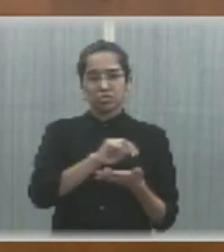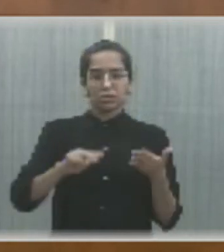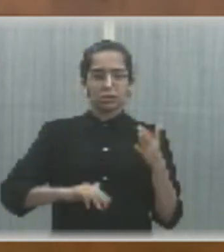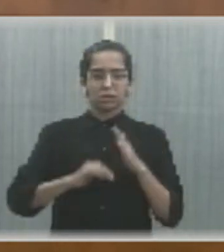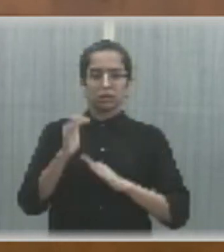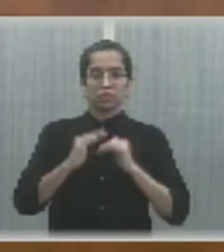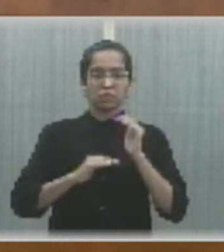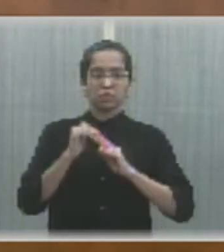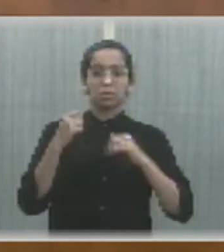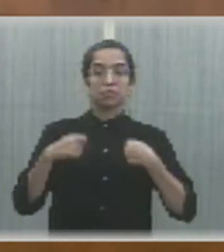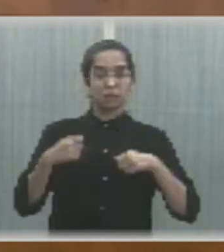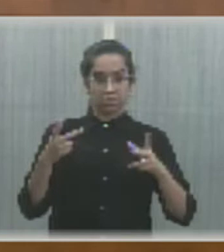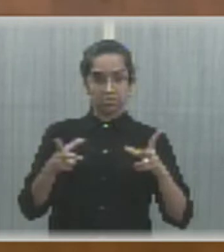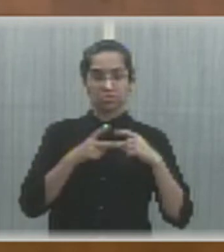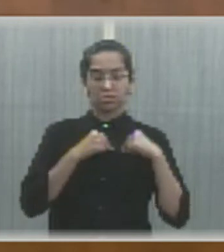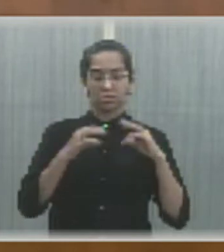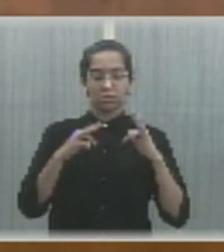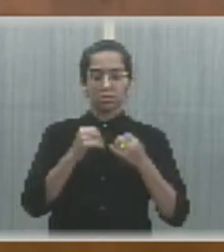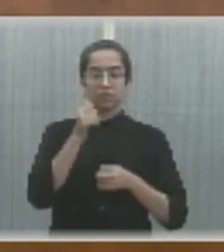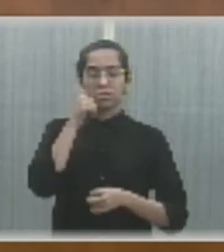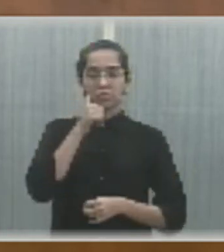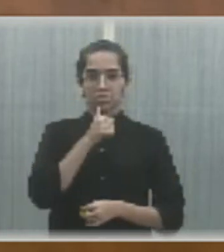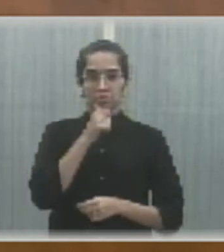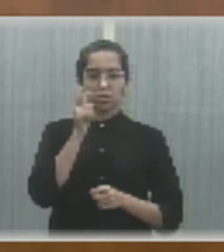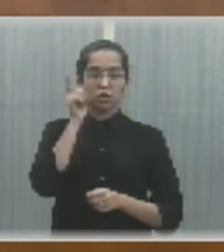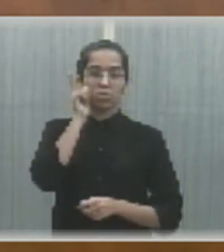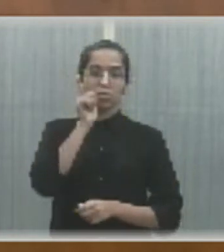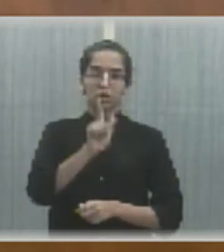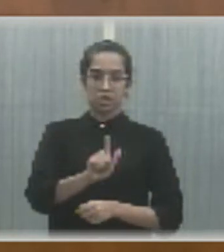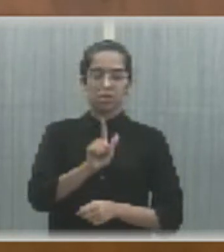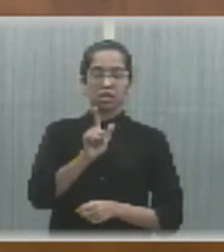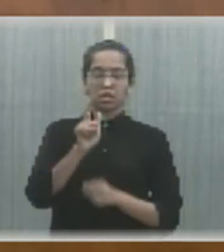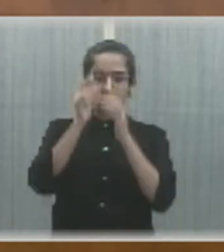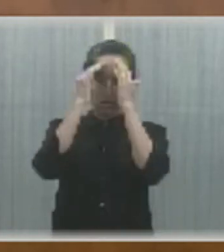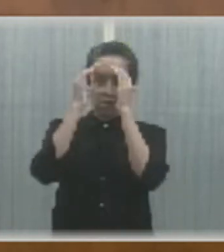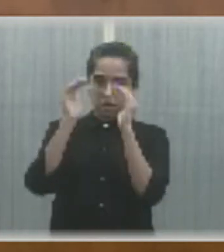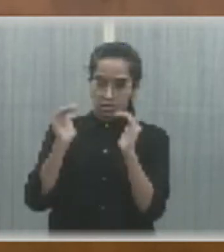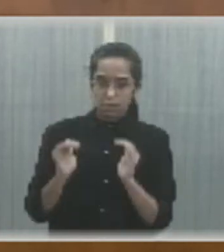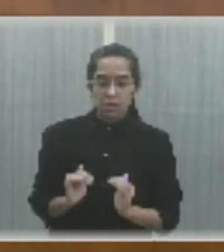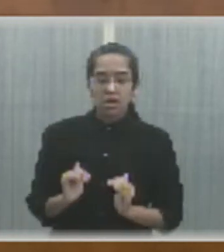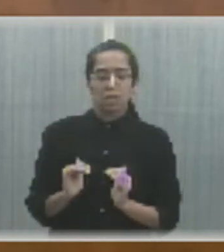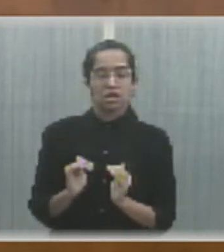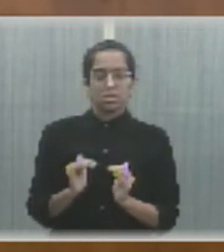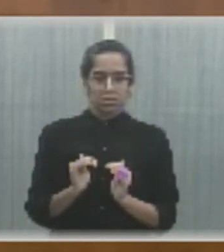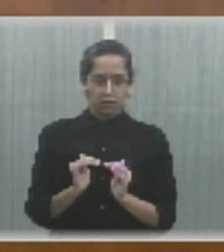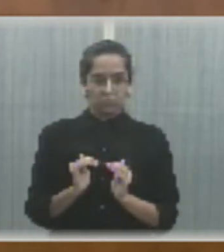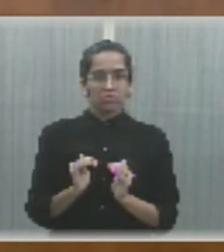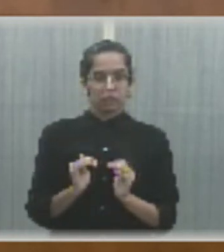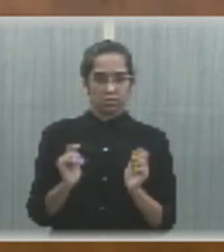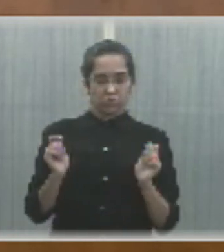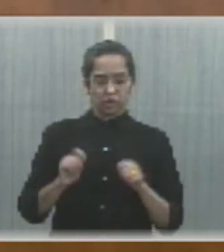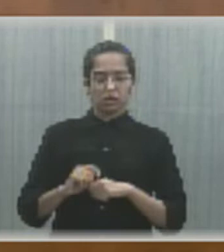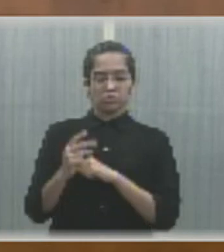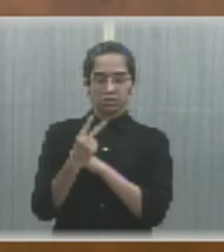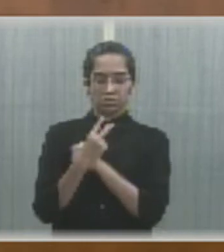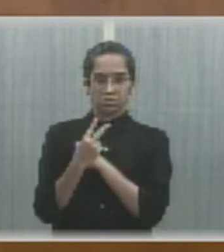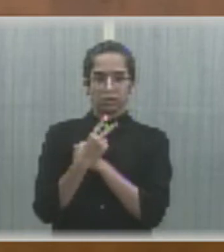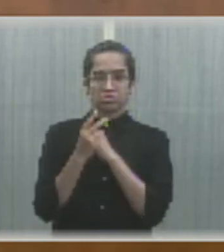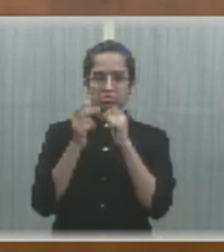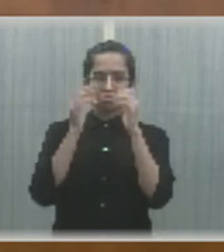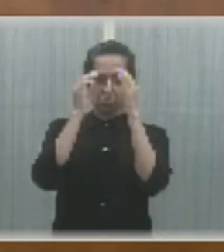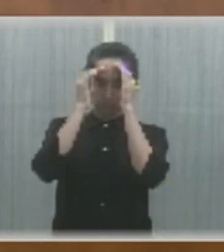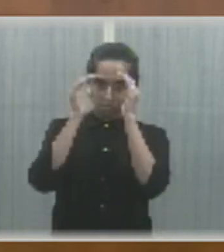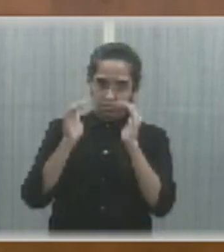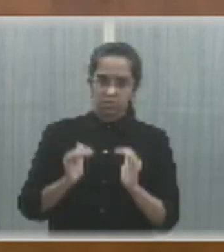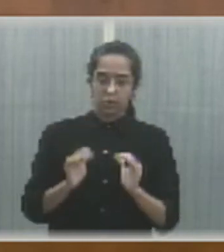toda mulher, uma equipe multidisciplinar, para que ela tenha um tratamento digno, para que ela possa ter um acompanhamento digno na maternidade,